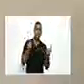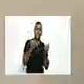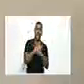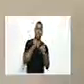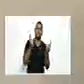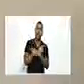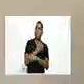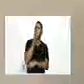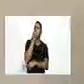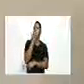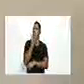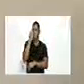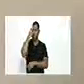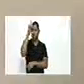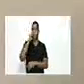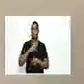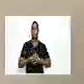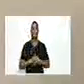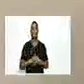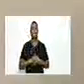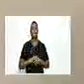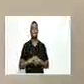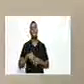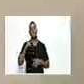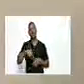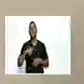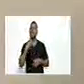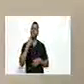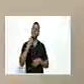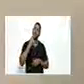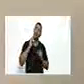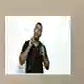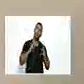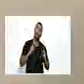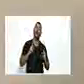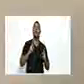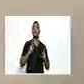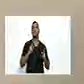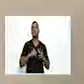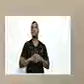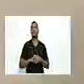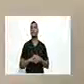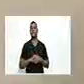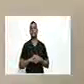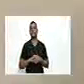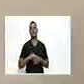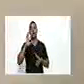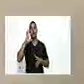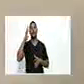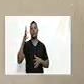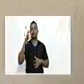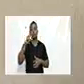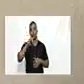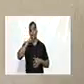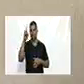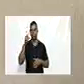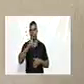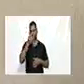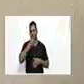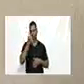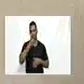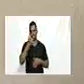melhor nós temos aqui tirando feriado eu vou contar um um episódio que teve dia primeiro